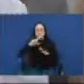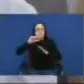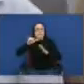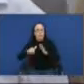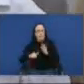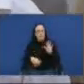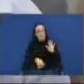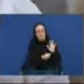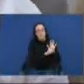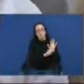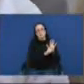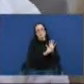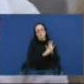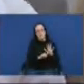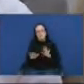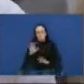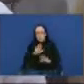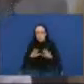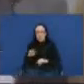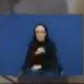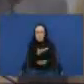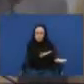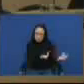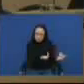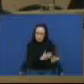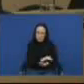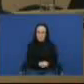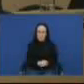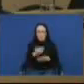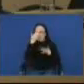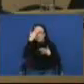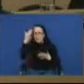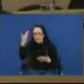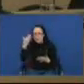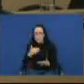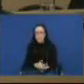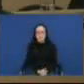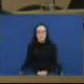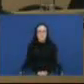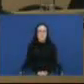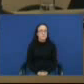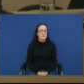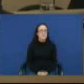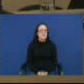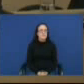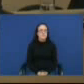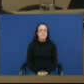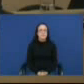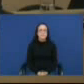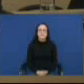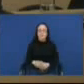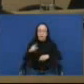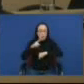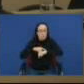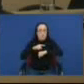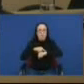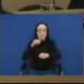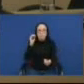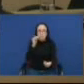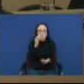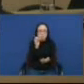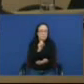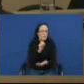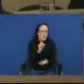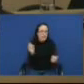alcoólica. Então, senhor presidente, é isso que eu queria dizer. Muito obrigado. Senhores vereadores, não havendo mais tempo hábil, registrando aqui